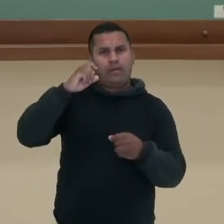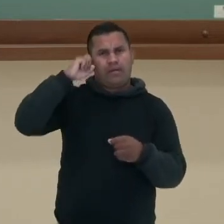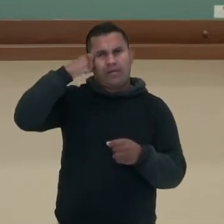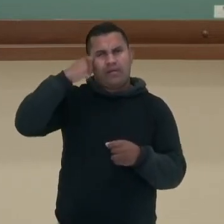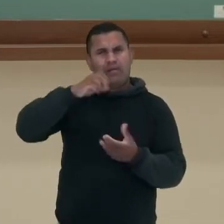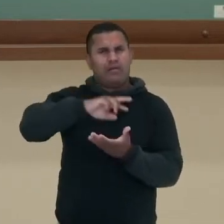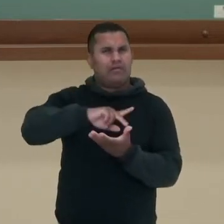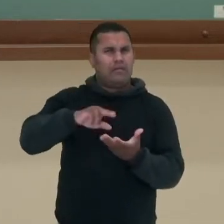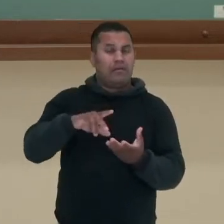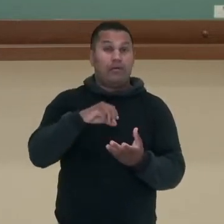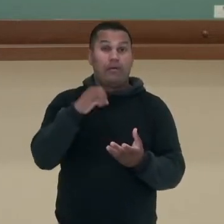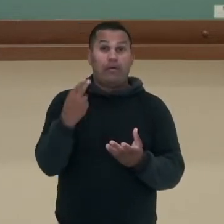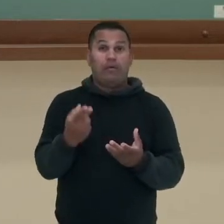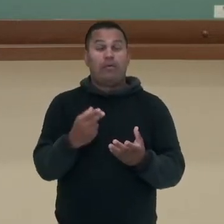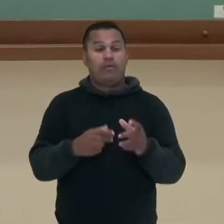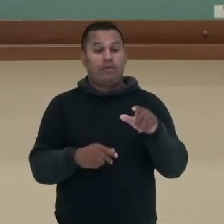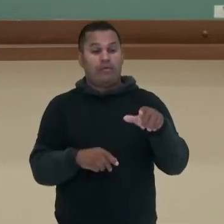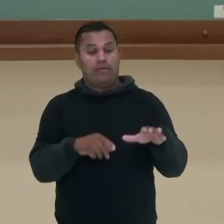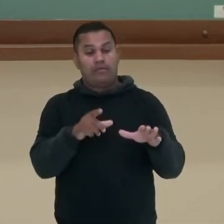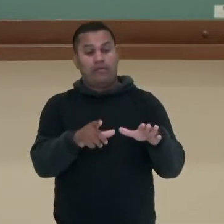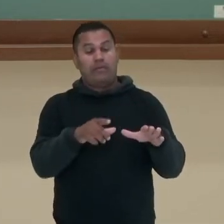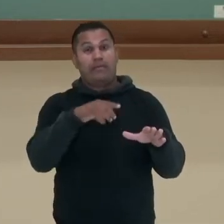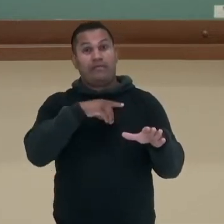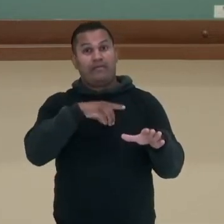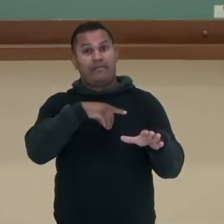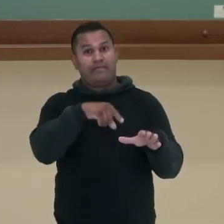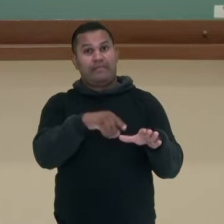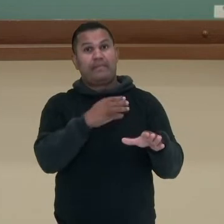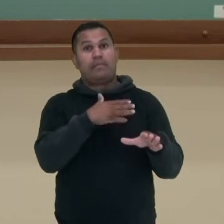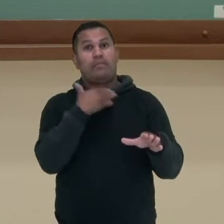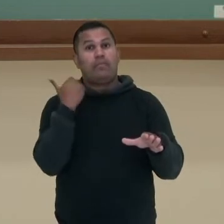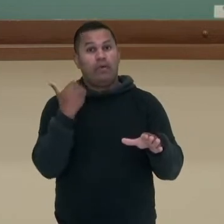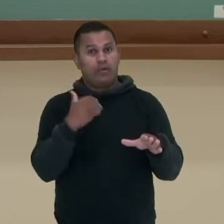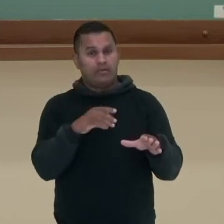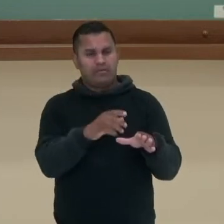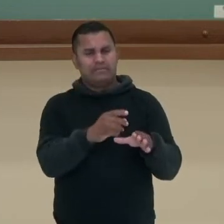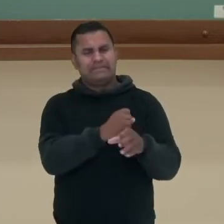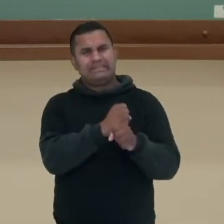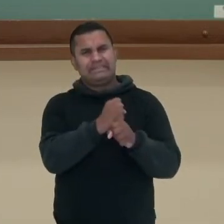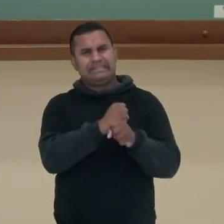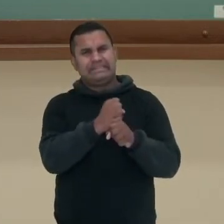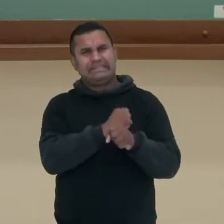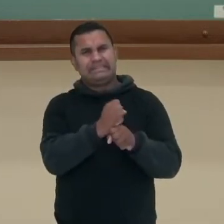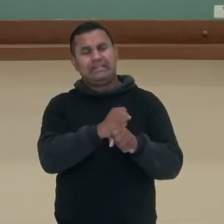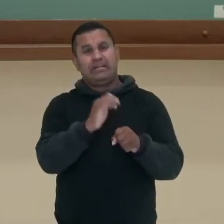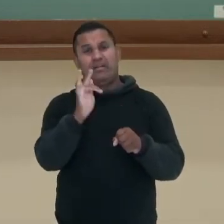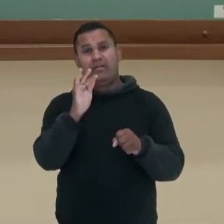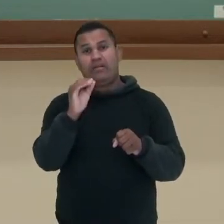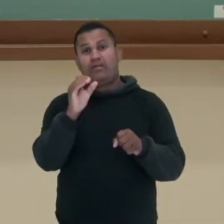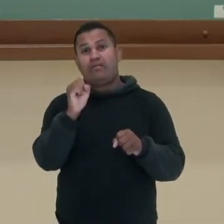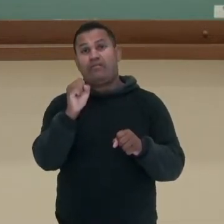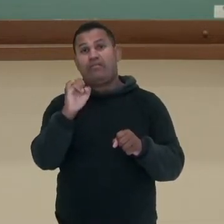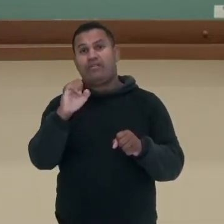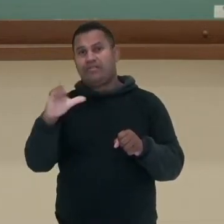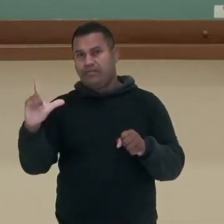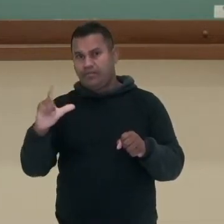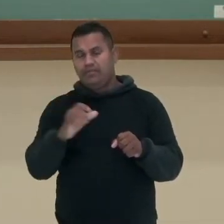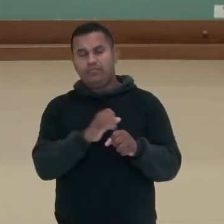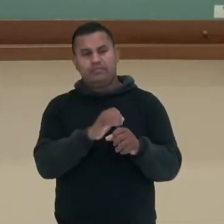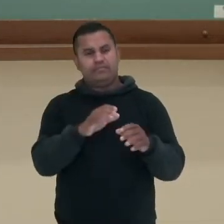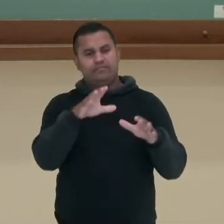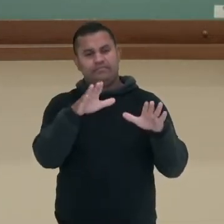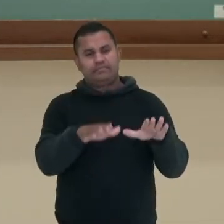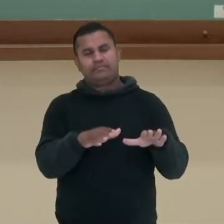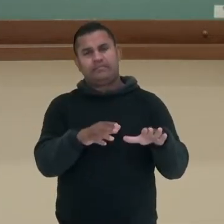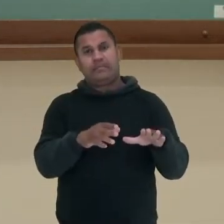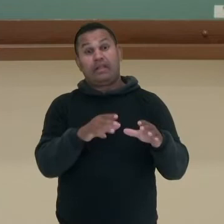não foram decompostos, então o carbono ficou armazenado neles. Quando a gente retira esse carbono em forma de petróleo e faz a queima